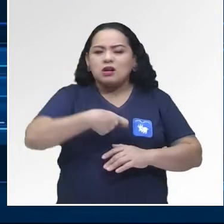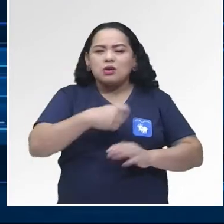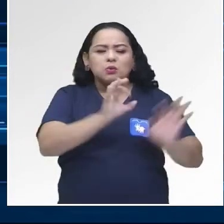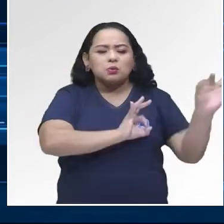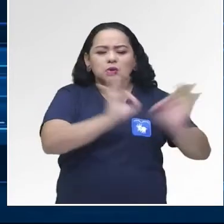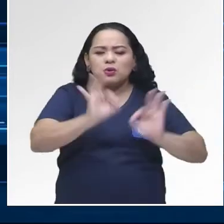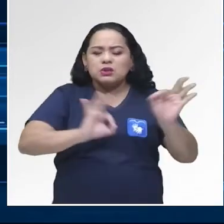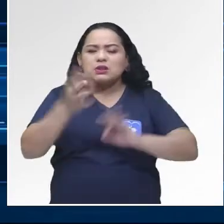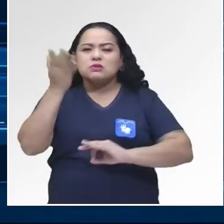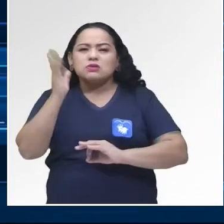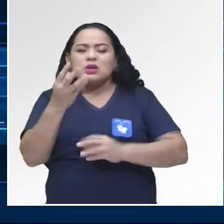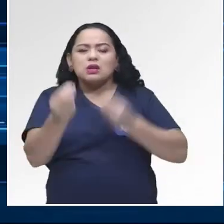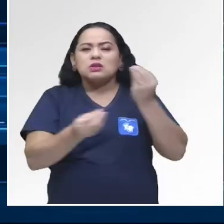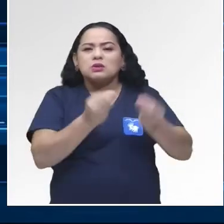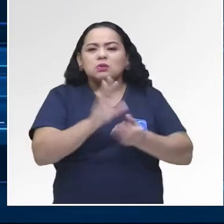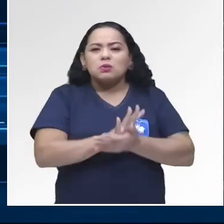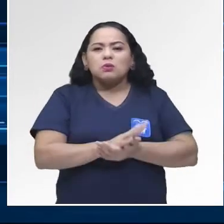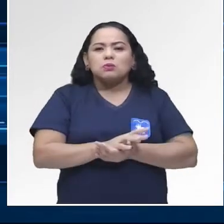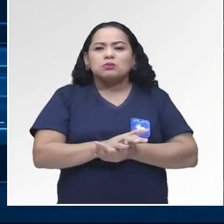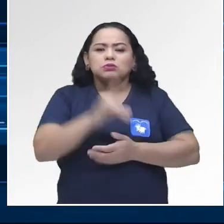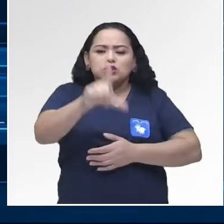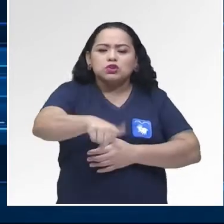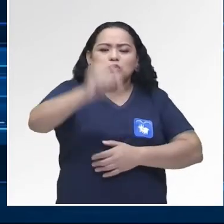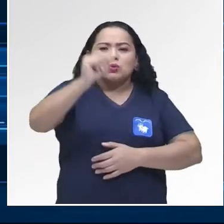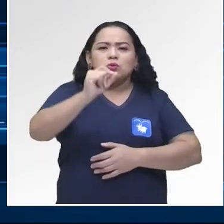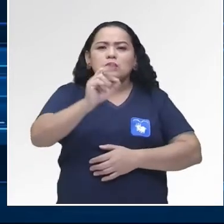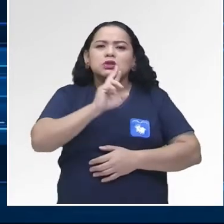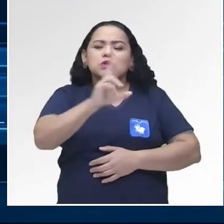processo de tomada de decisão.